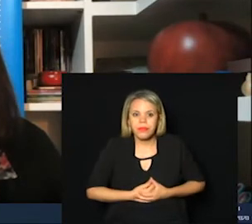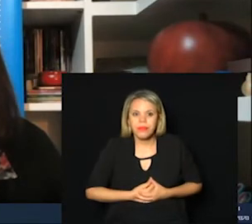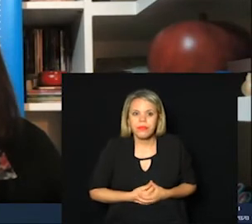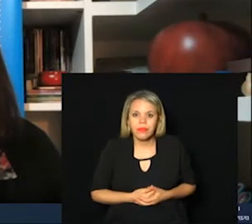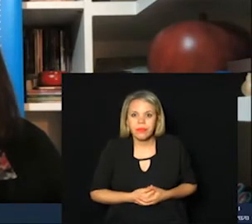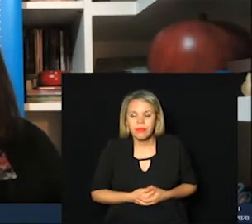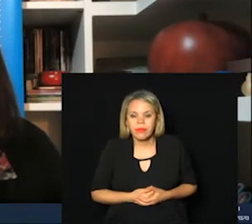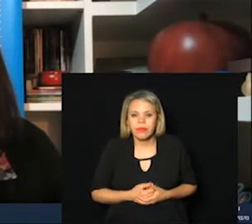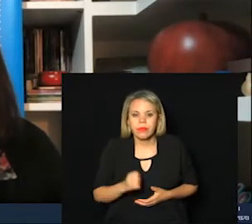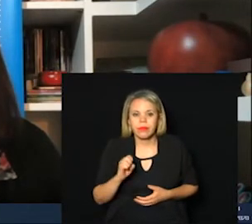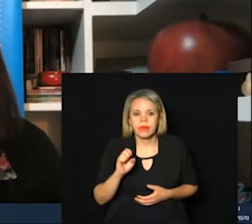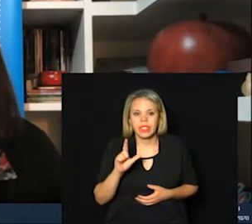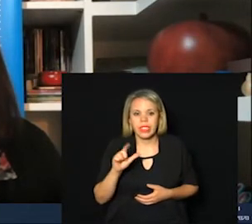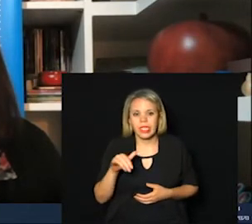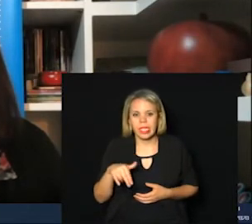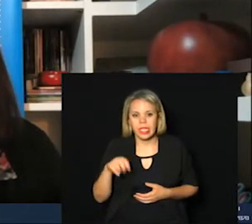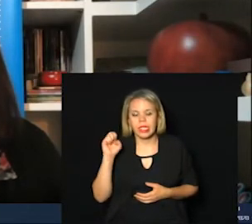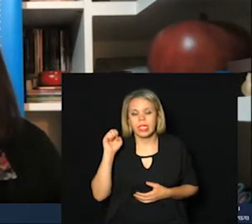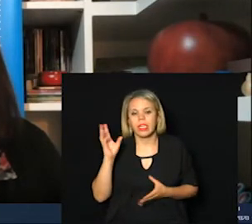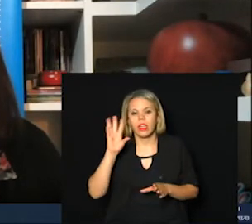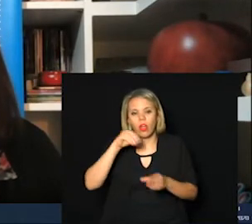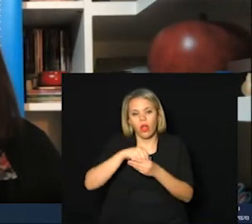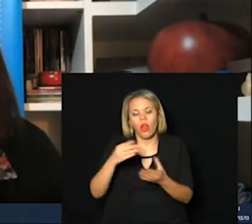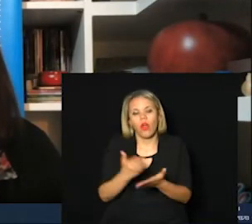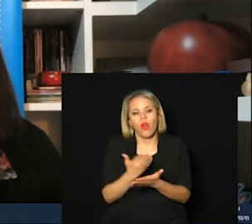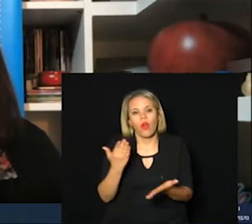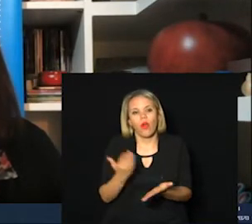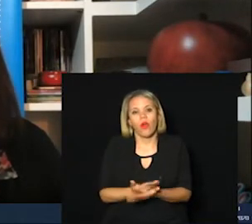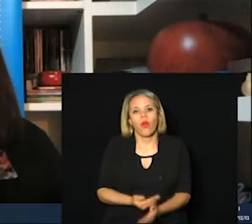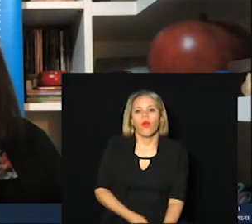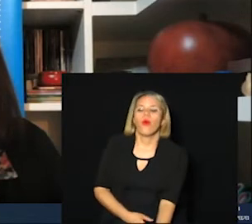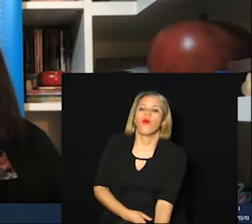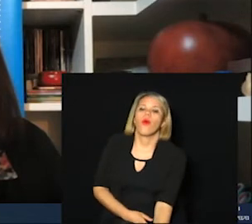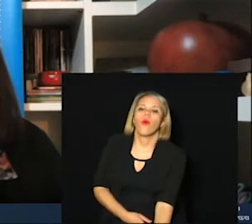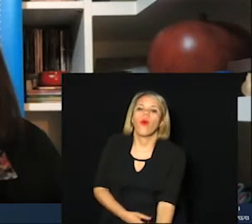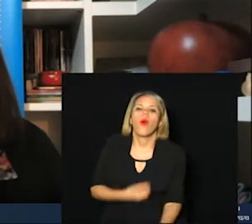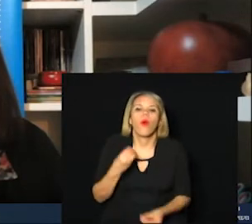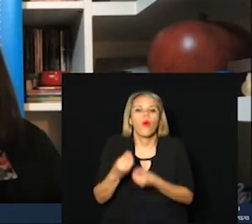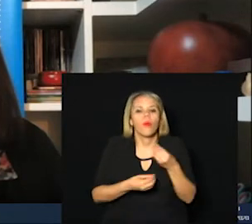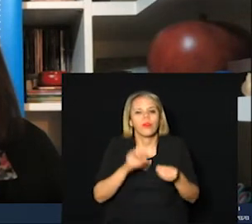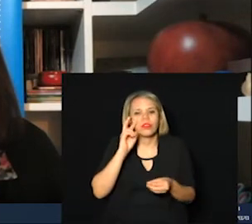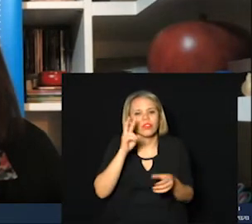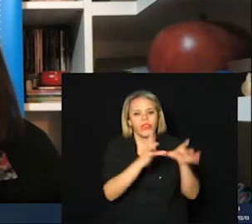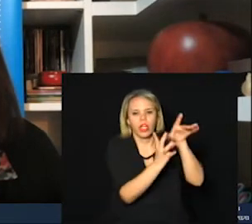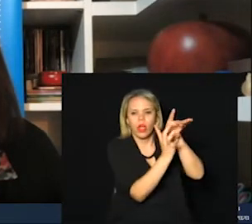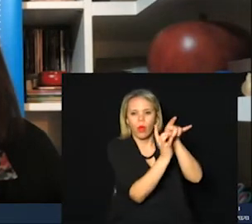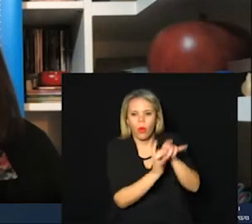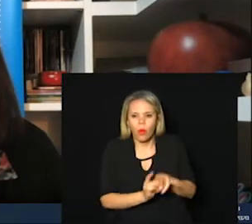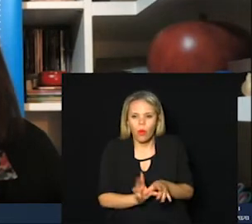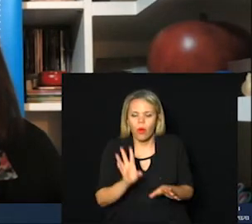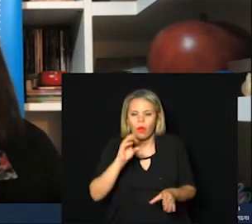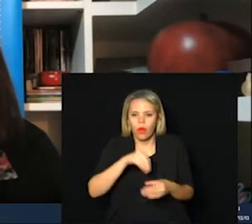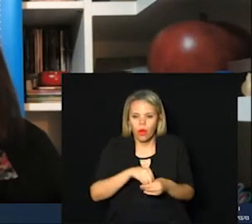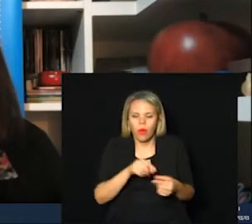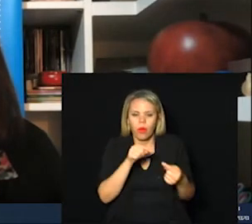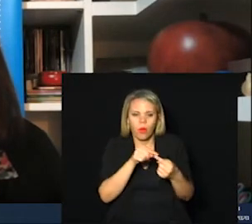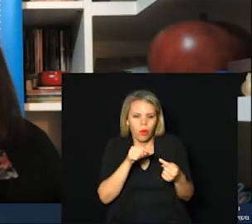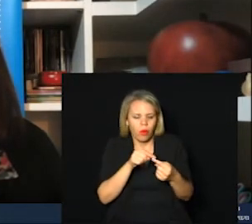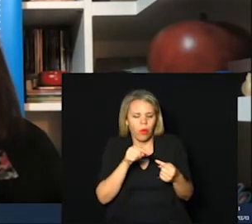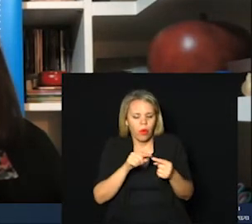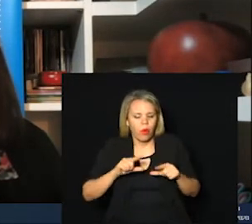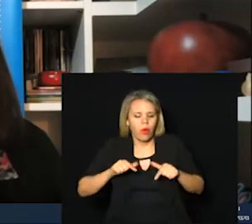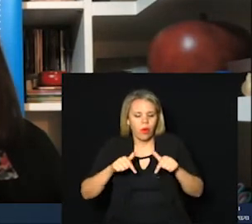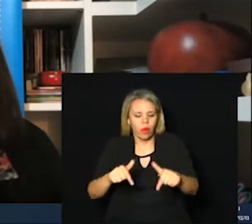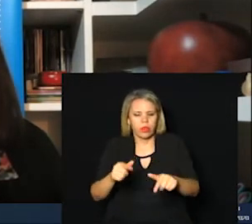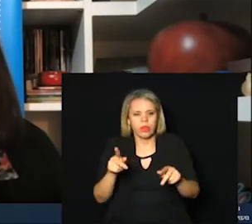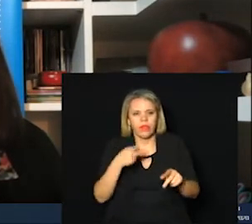Eliane Jocilane coloca no livro, né? Mas quanto que a gente vê de coerência nas atitudes de quem fala sobre a